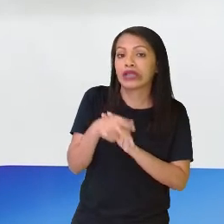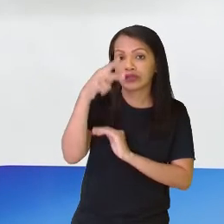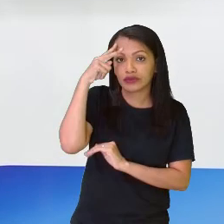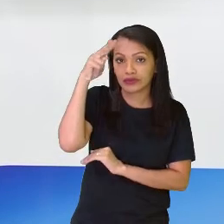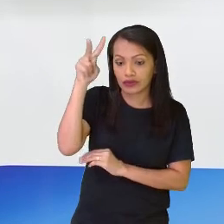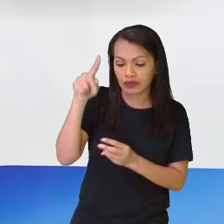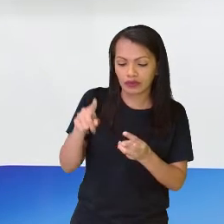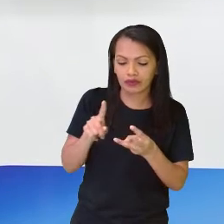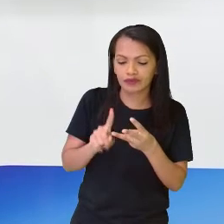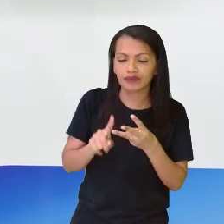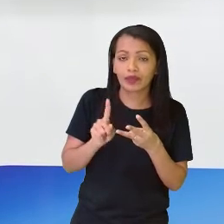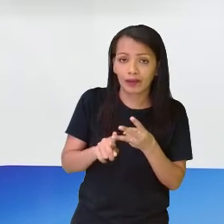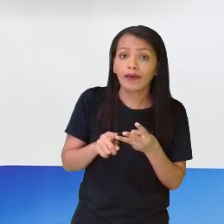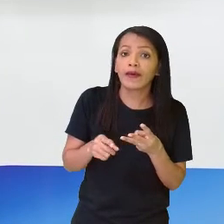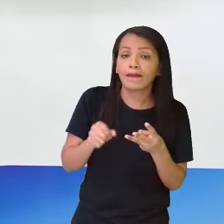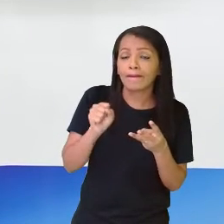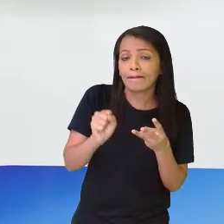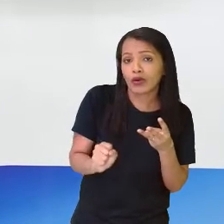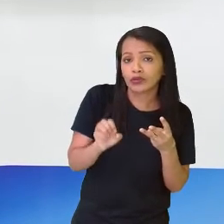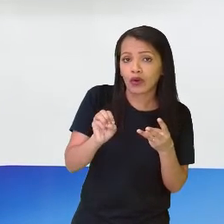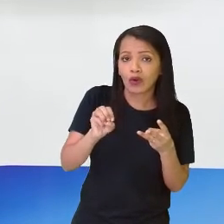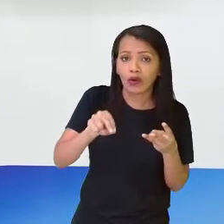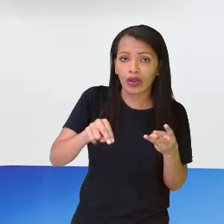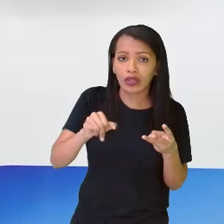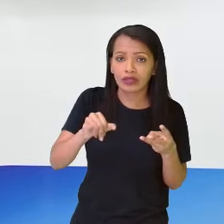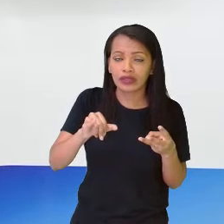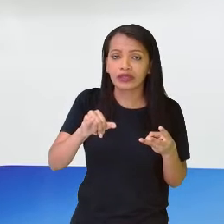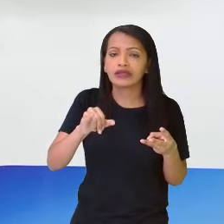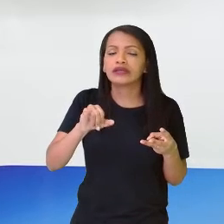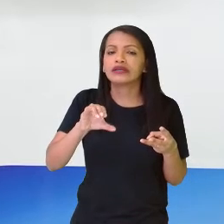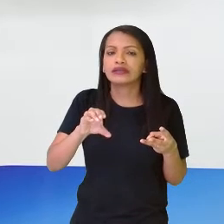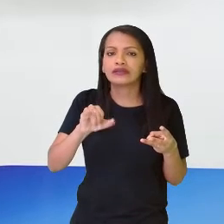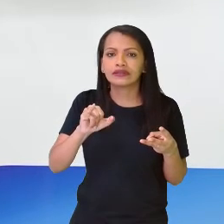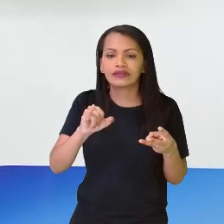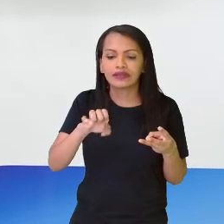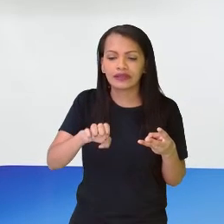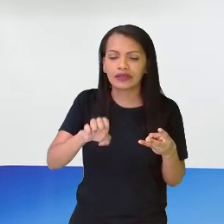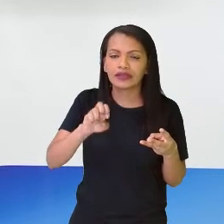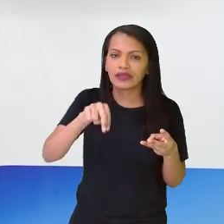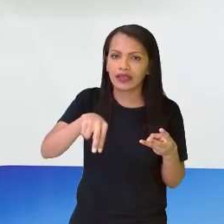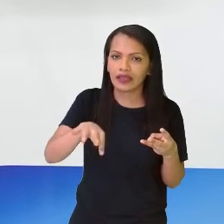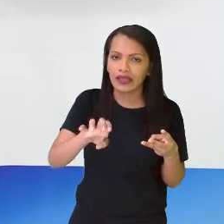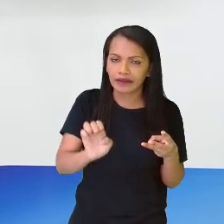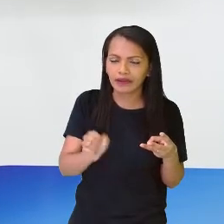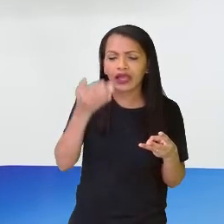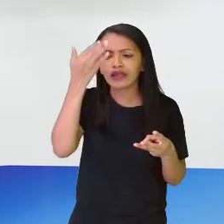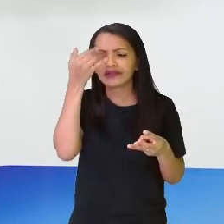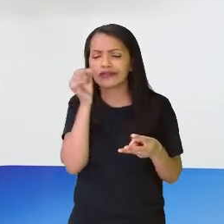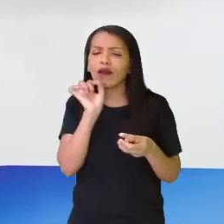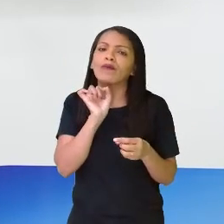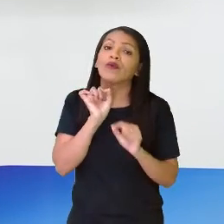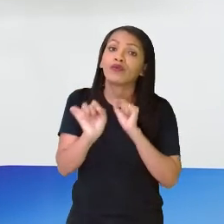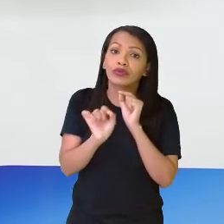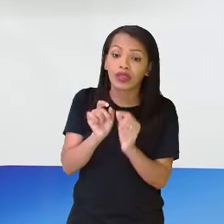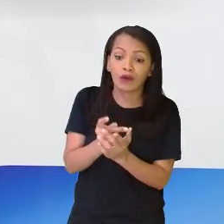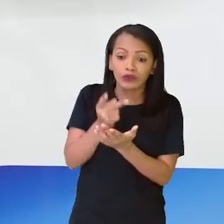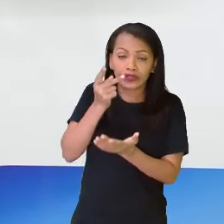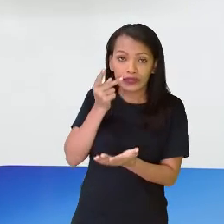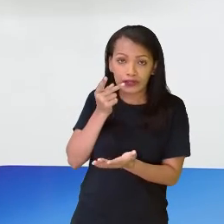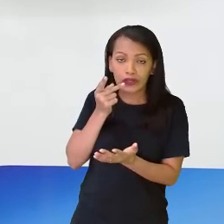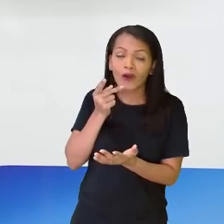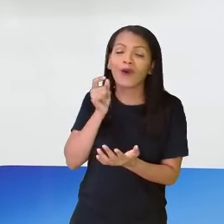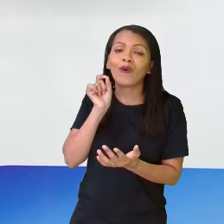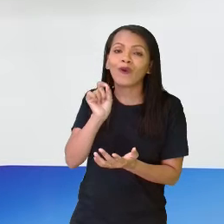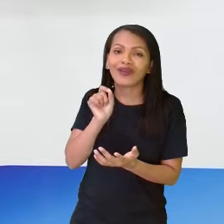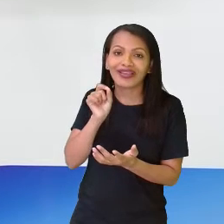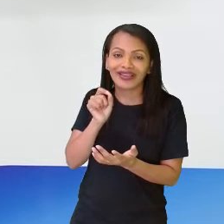ser onisciente, que é aquele que sabe de todos os fatos, os que já aconteceram, os que vão acontecer, tá joia? Temos também